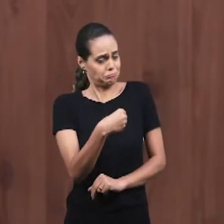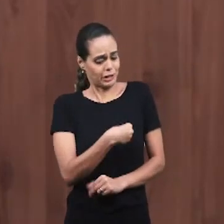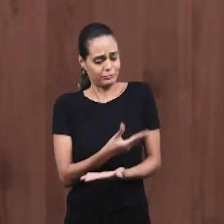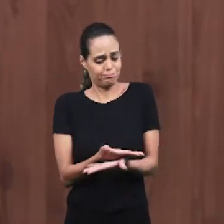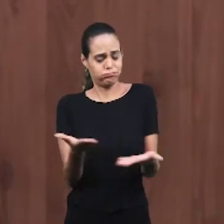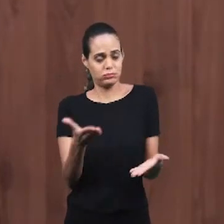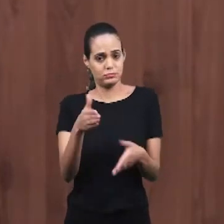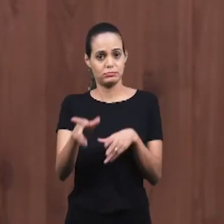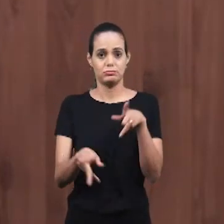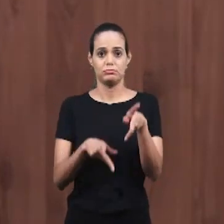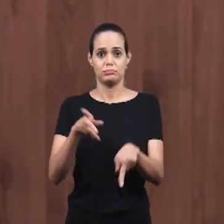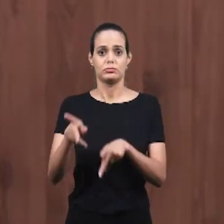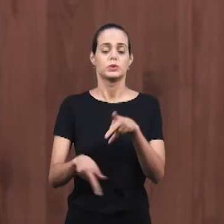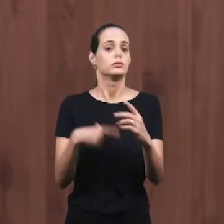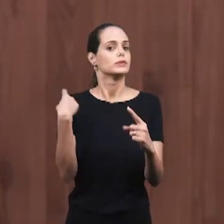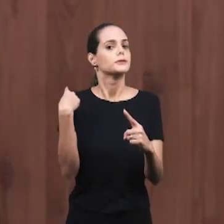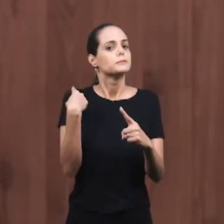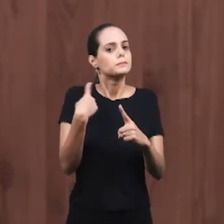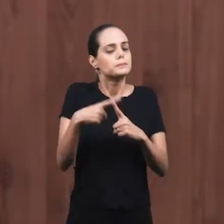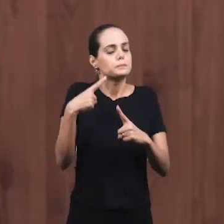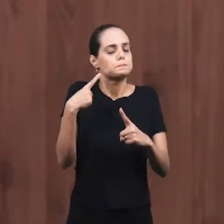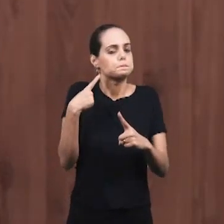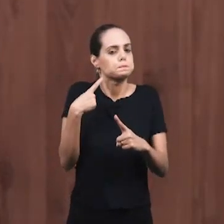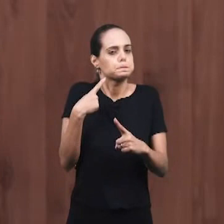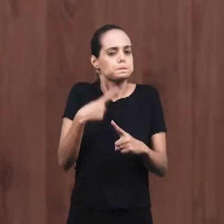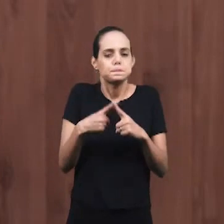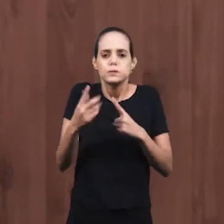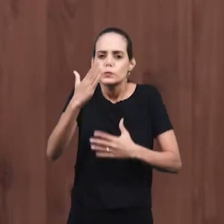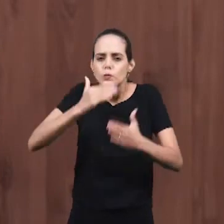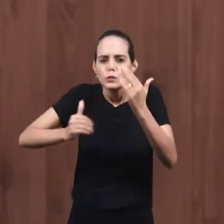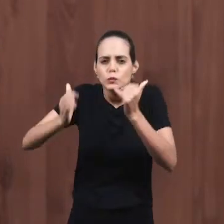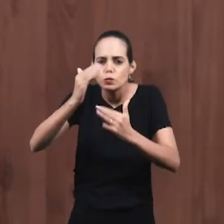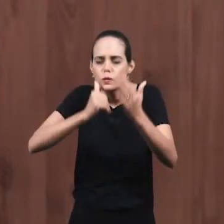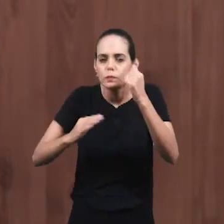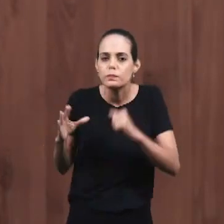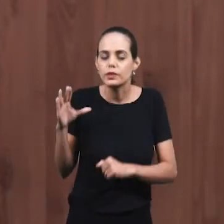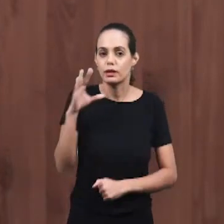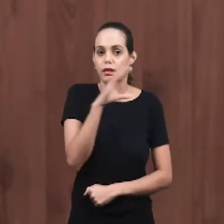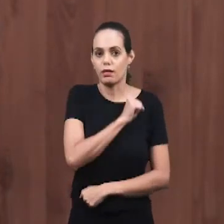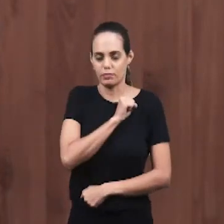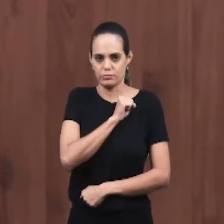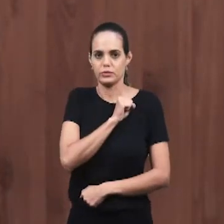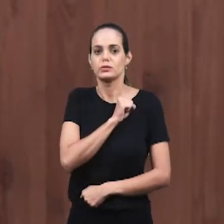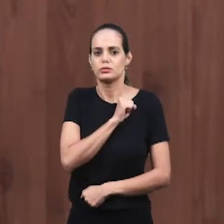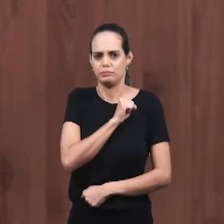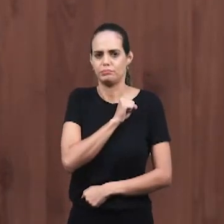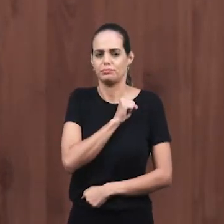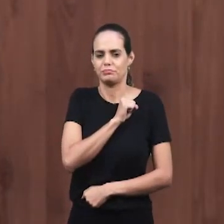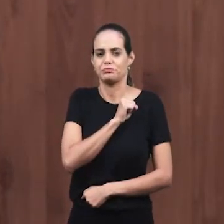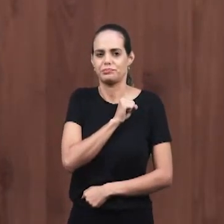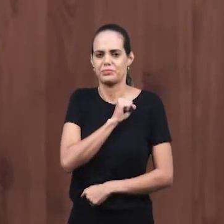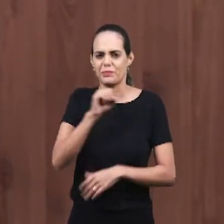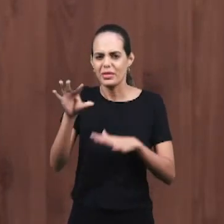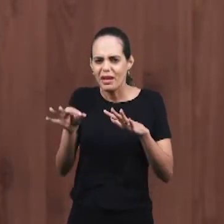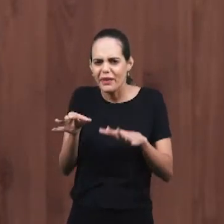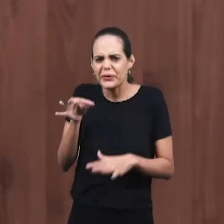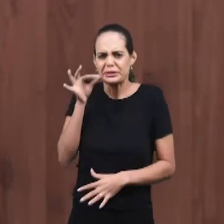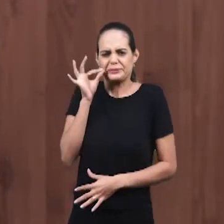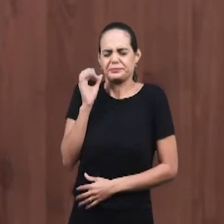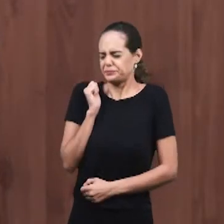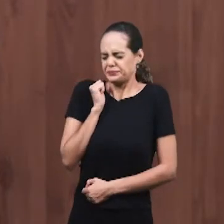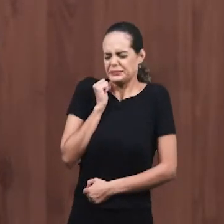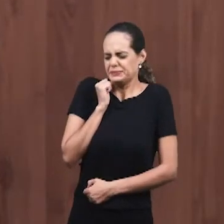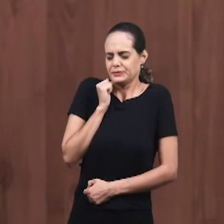causado pelo pecado ao povo. Foi a causa que levou ali ao comer das ervas amargosas.